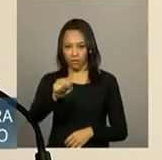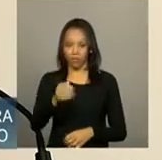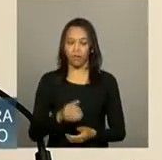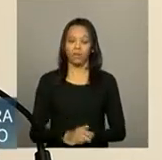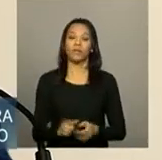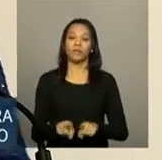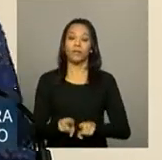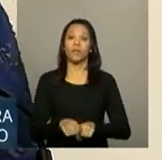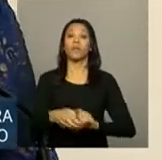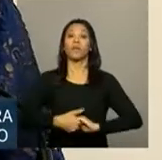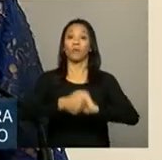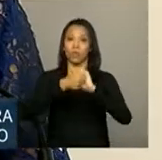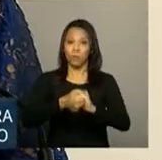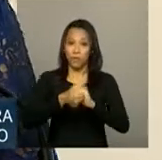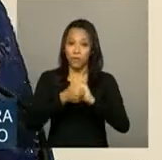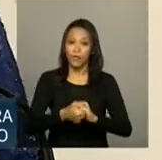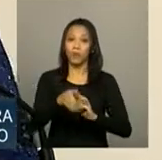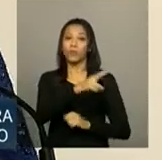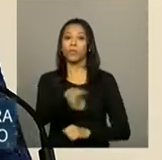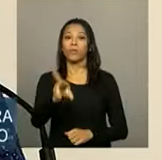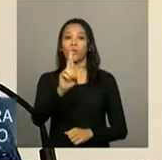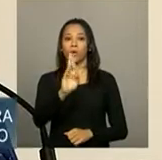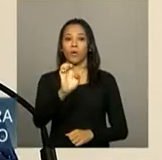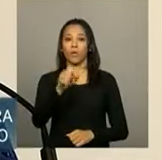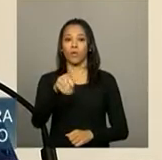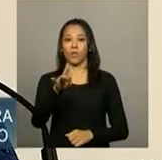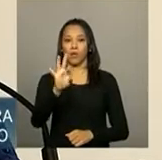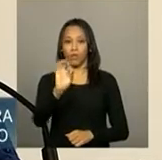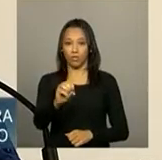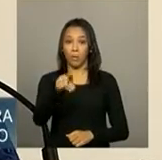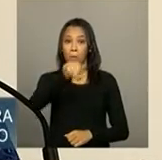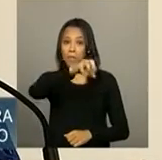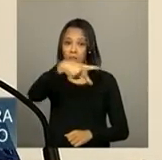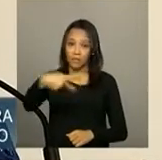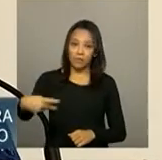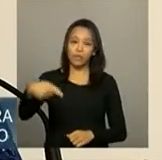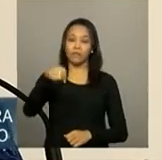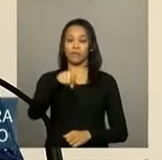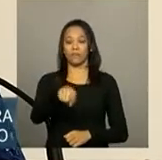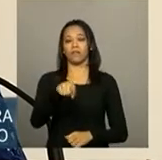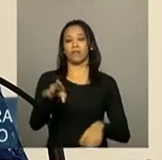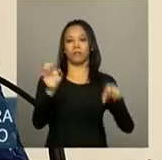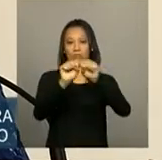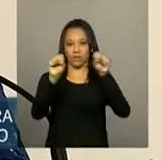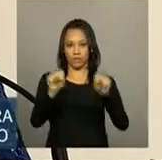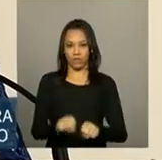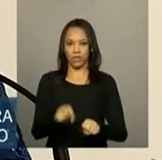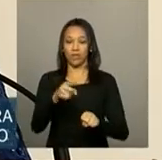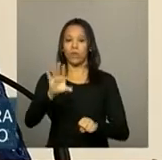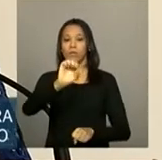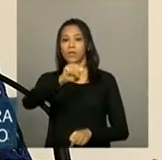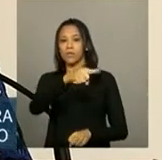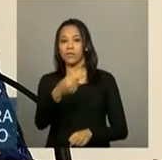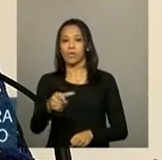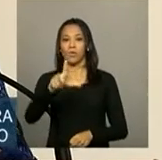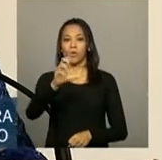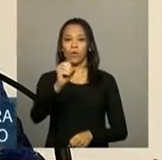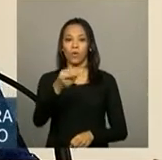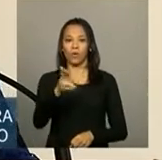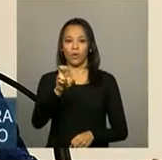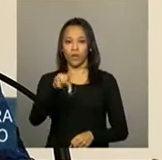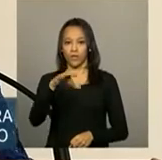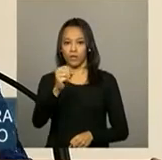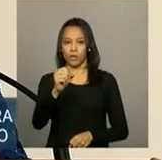quero cumprimentar também o Roberto Dote presidente do sistema produtor São Lourenço s a